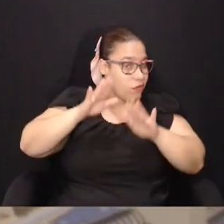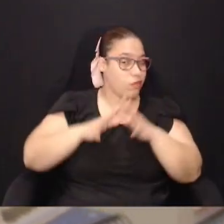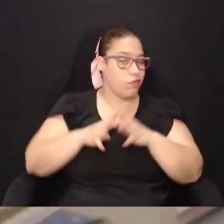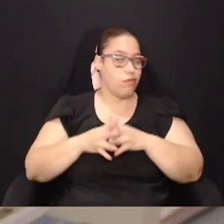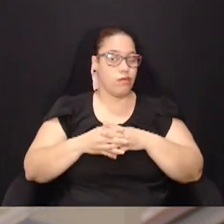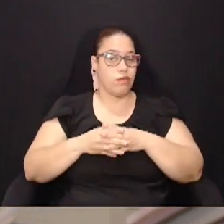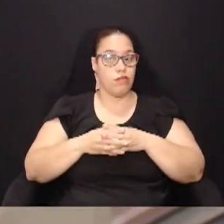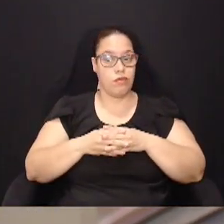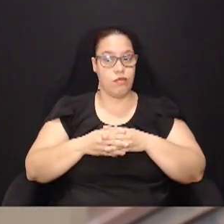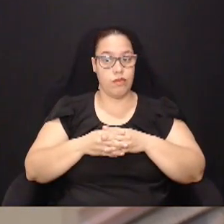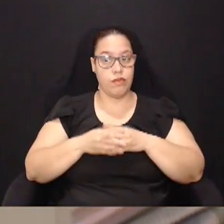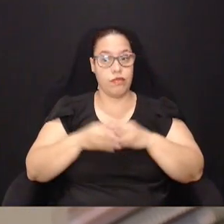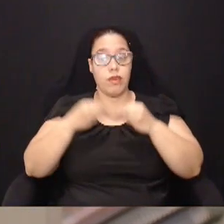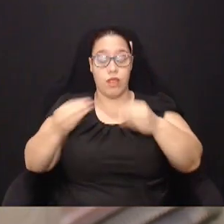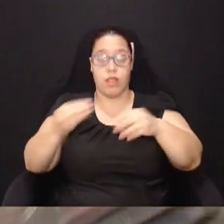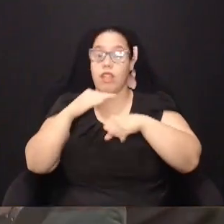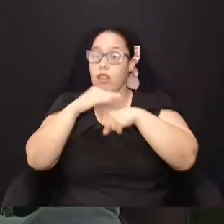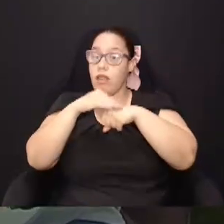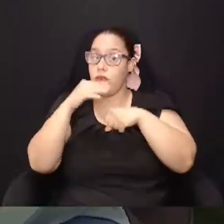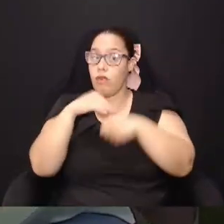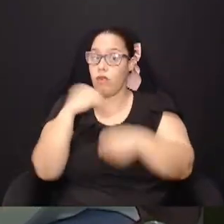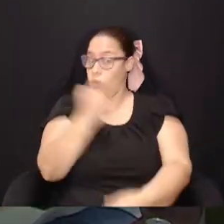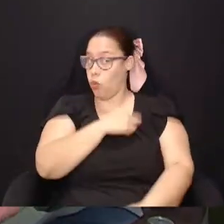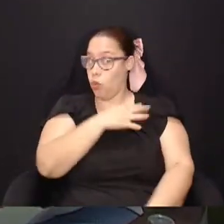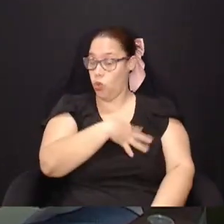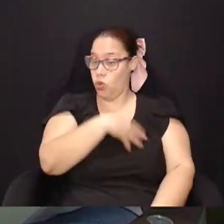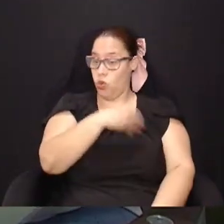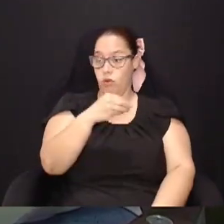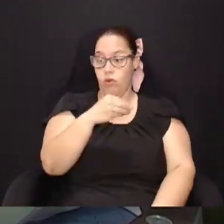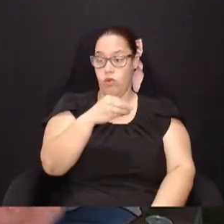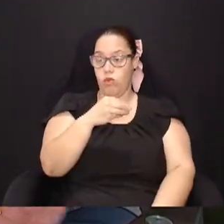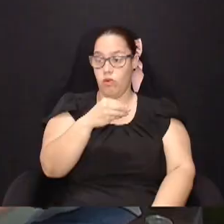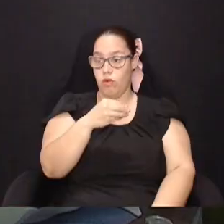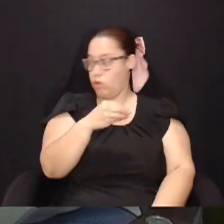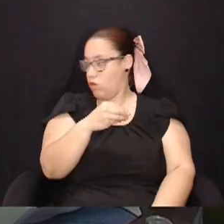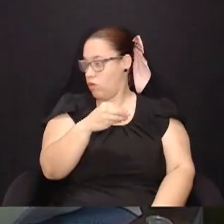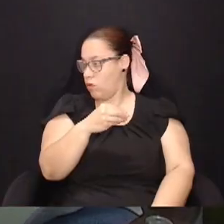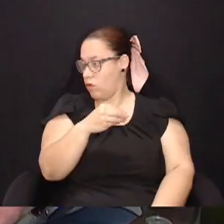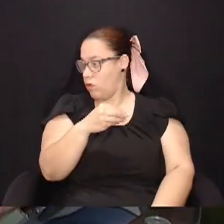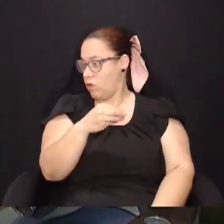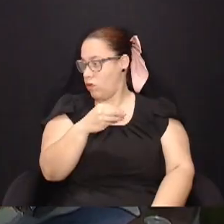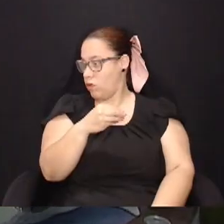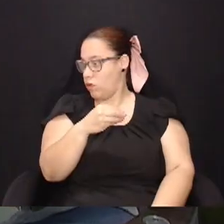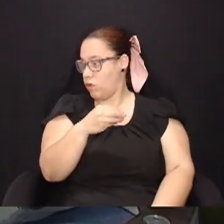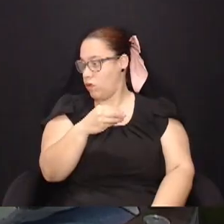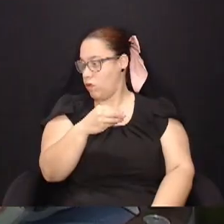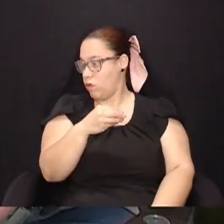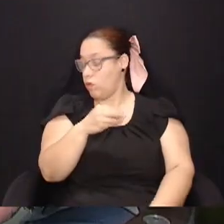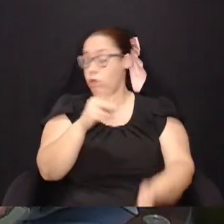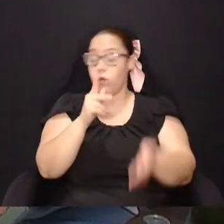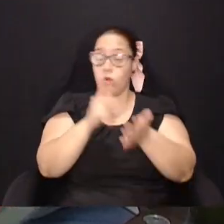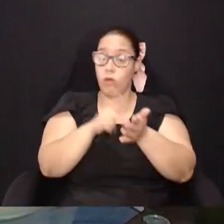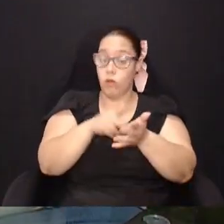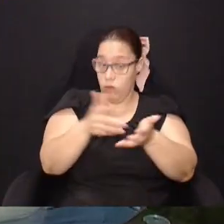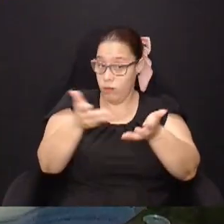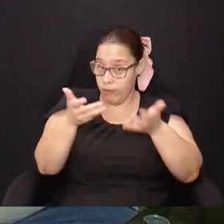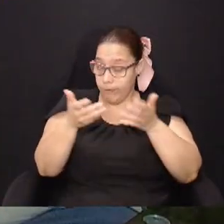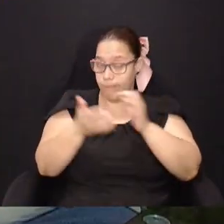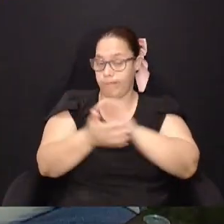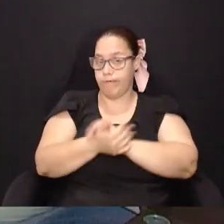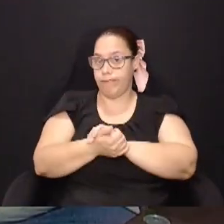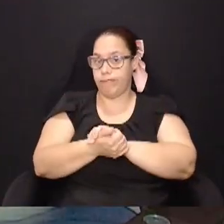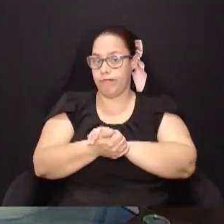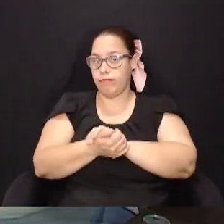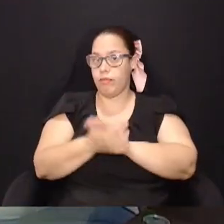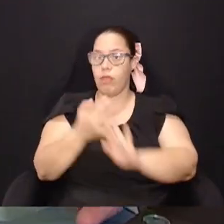esse agrado para o nosso filho, dando para ele aquilo que de fato ele quer. Agora, não pode custar muito